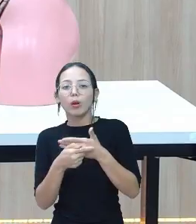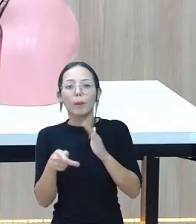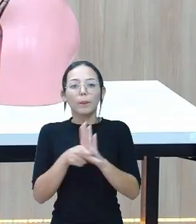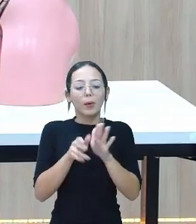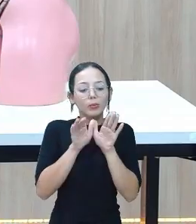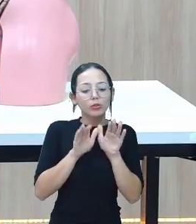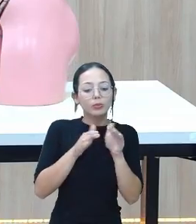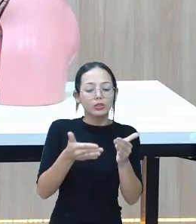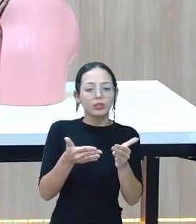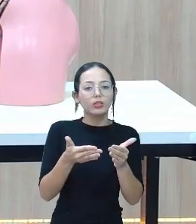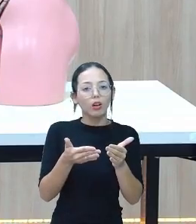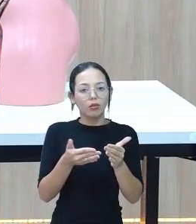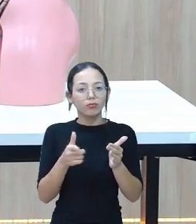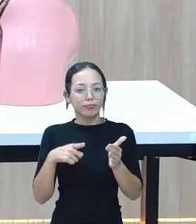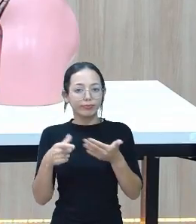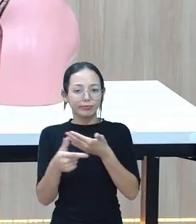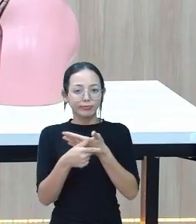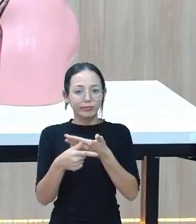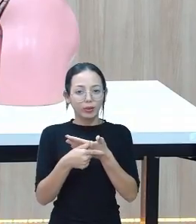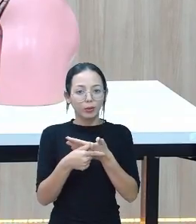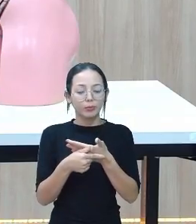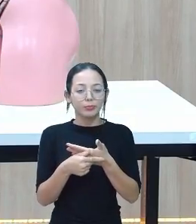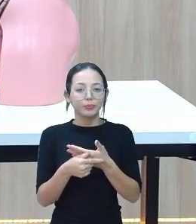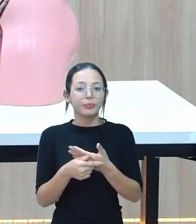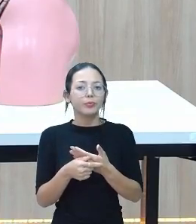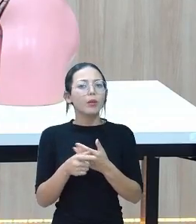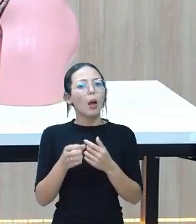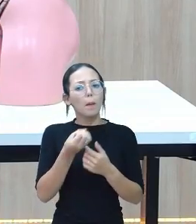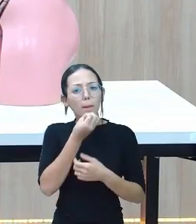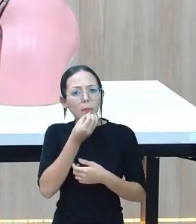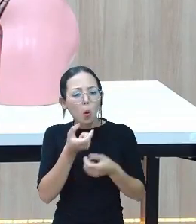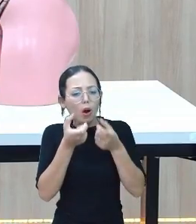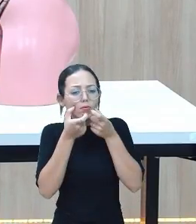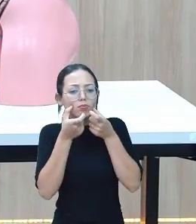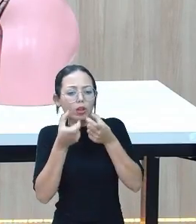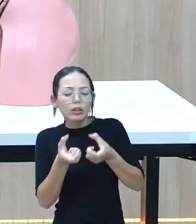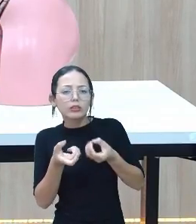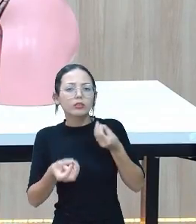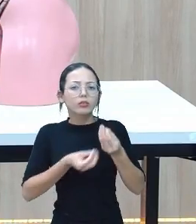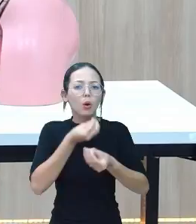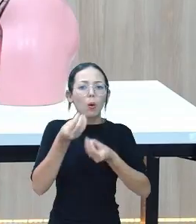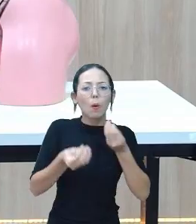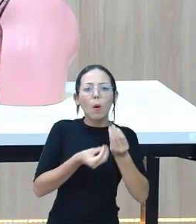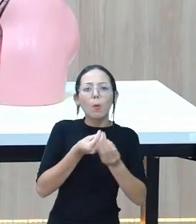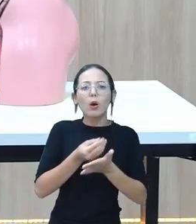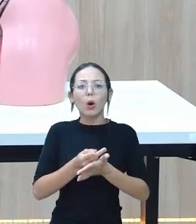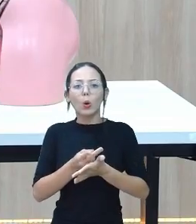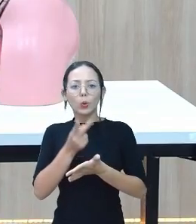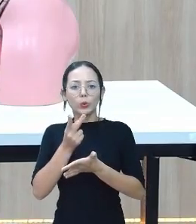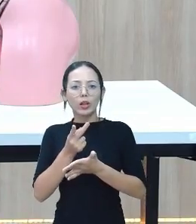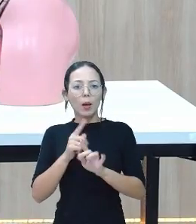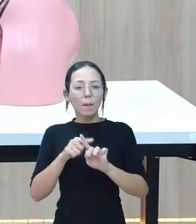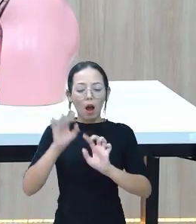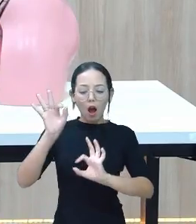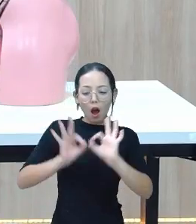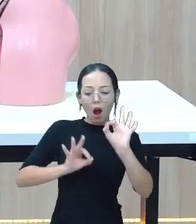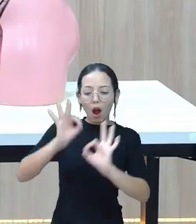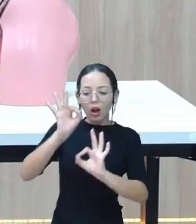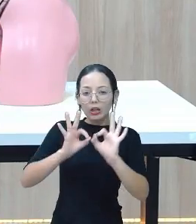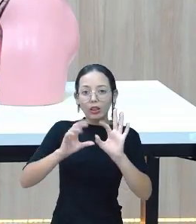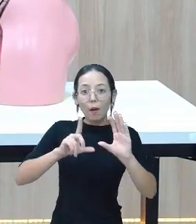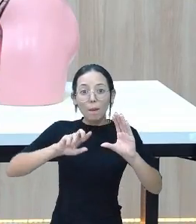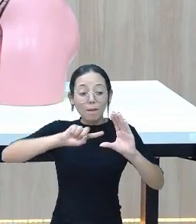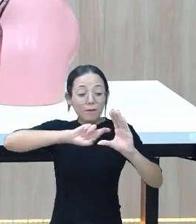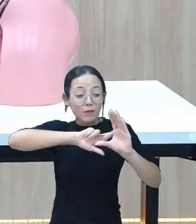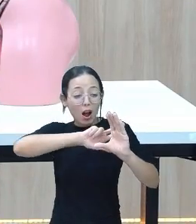né? Ela realiza uma função. E é bem interessante como acontece. E é de forma organizada. E são